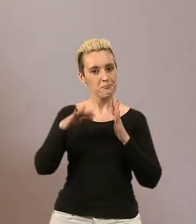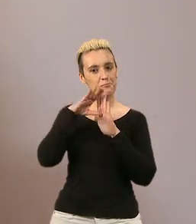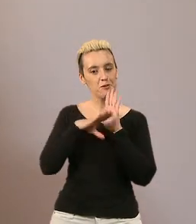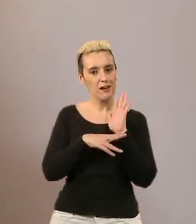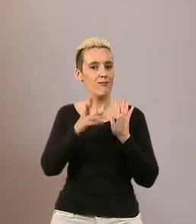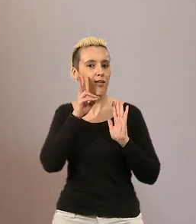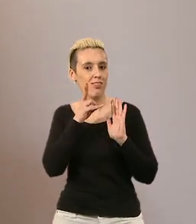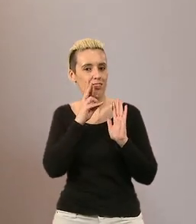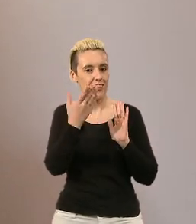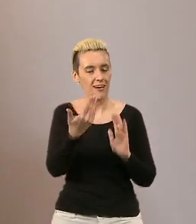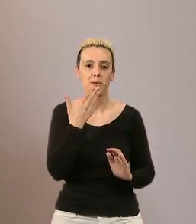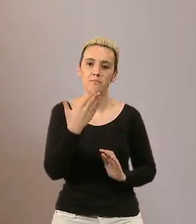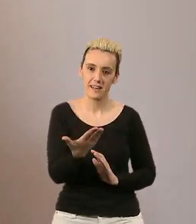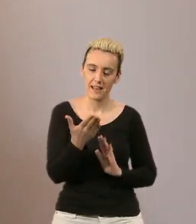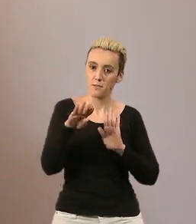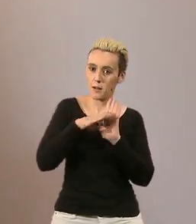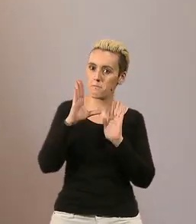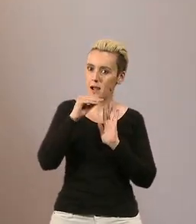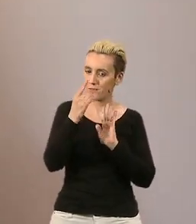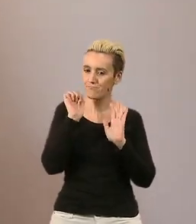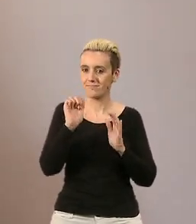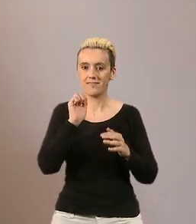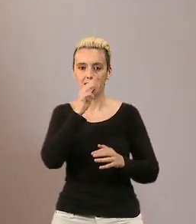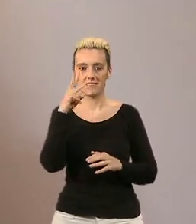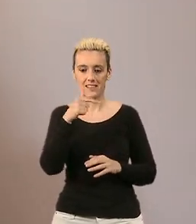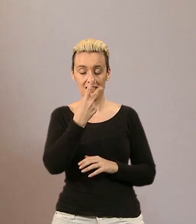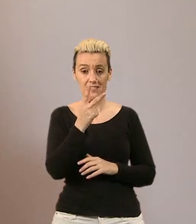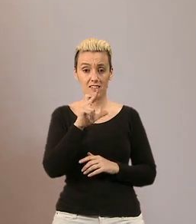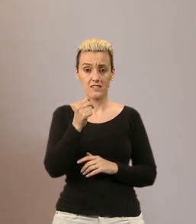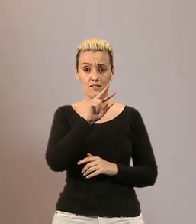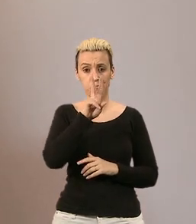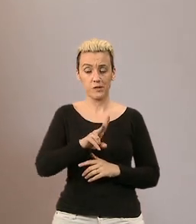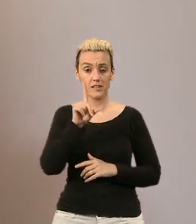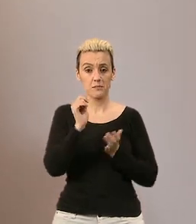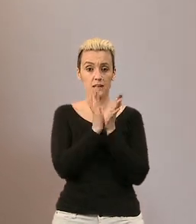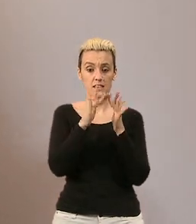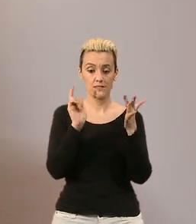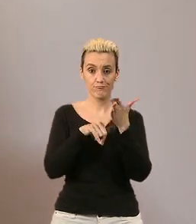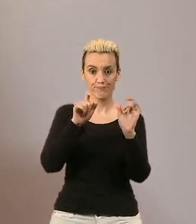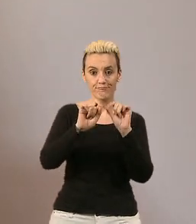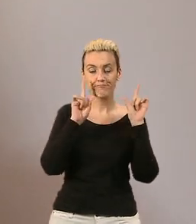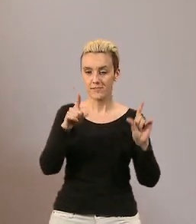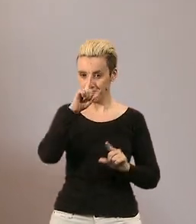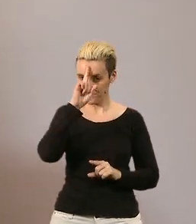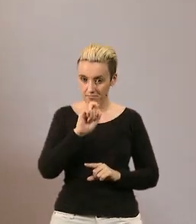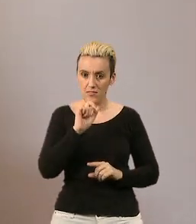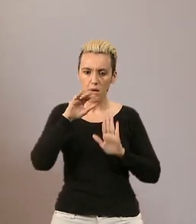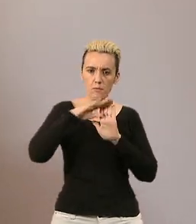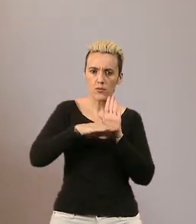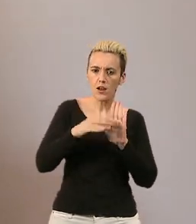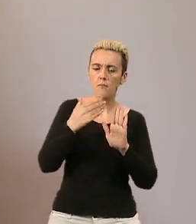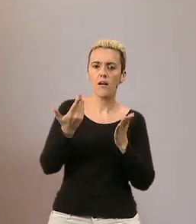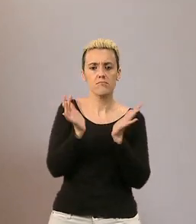Obrigada pela vossa companhia em mais uma edição da ESEC TV, aqui na RTP2 e RTP Play. Recordamos que podem rever as